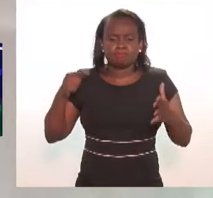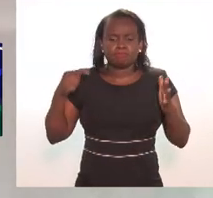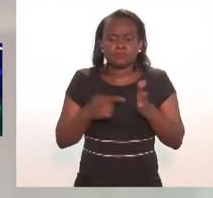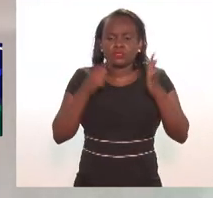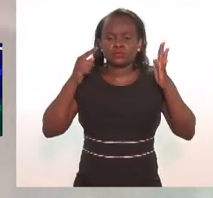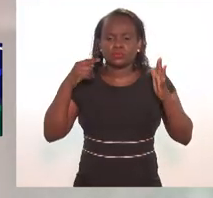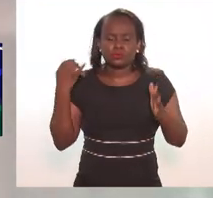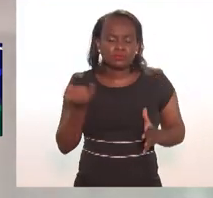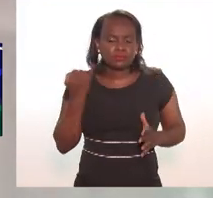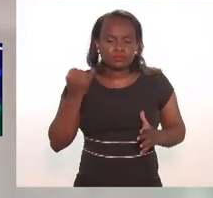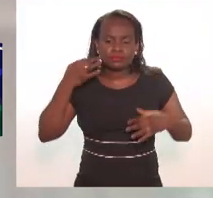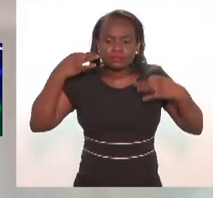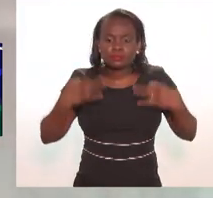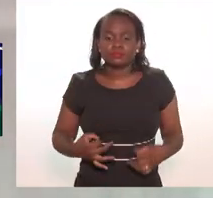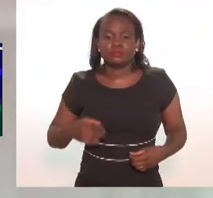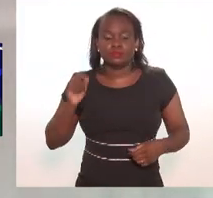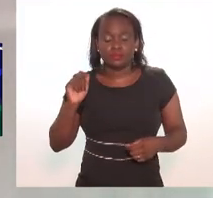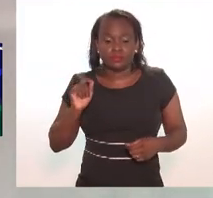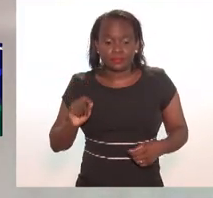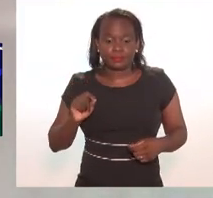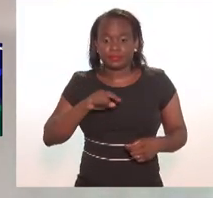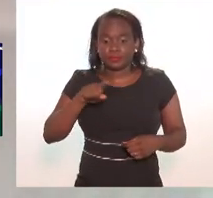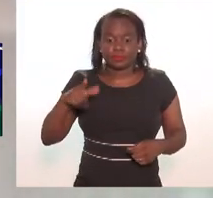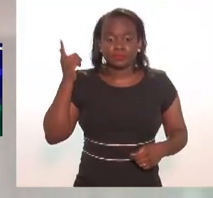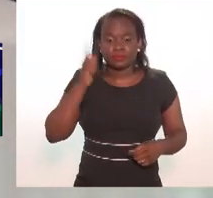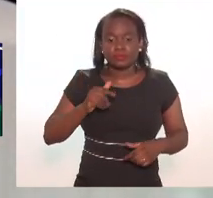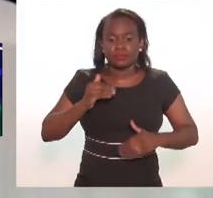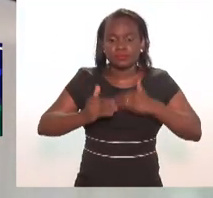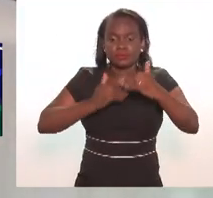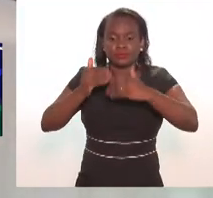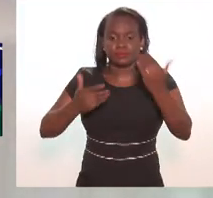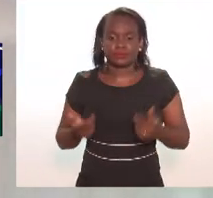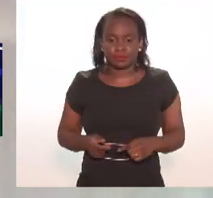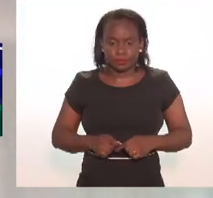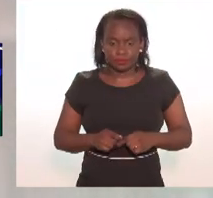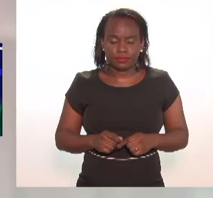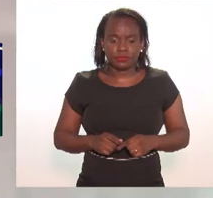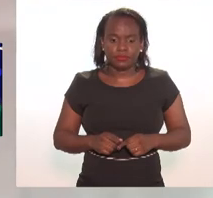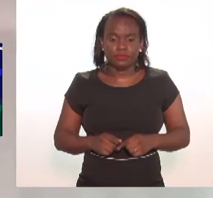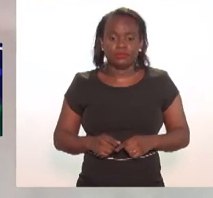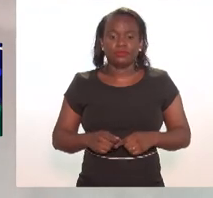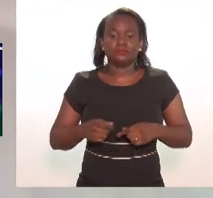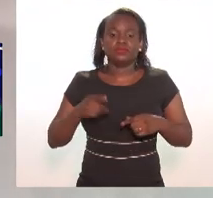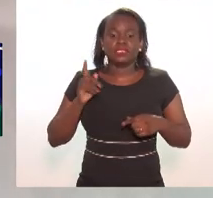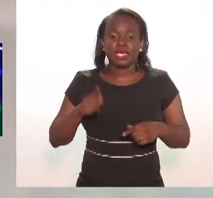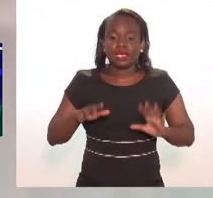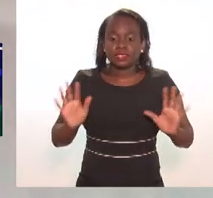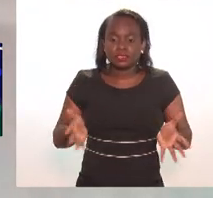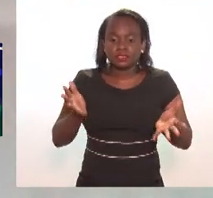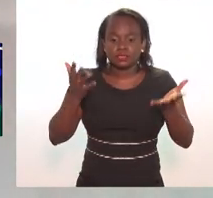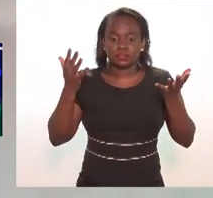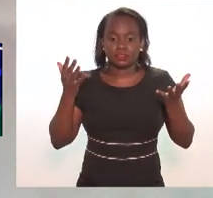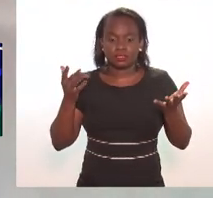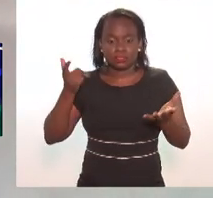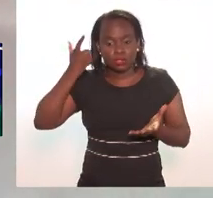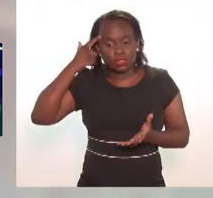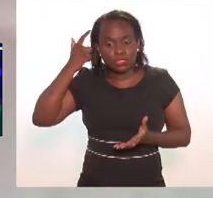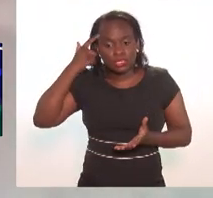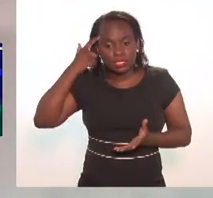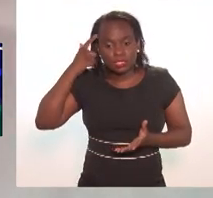que é essencial para que a gente possa avançar nessa discussão. É promover a